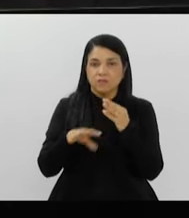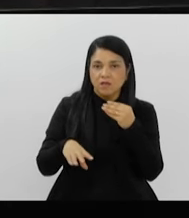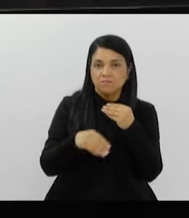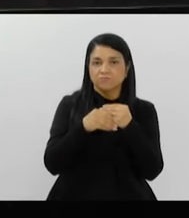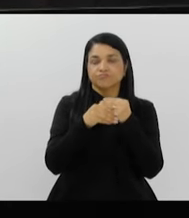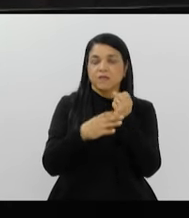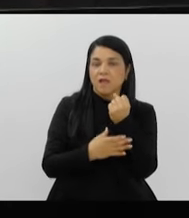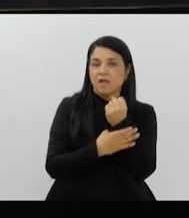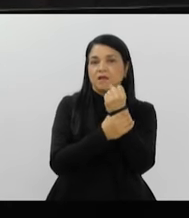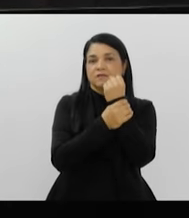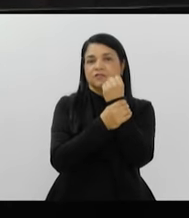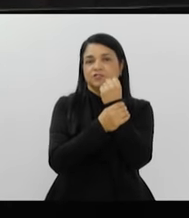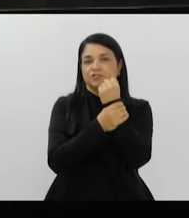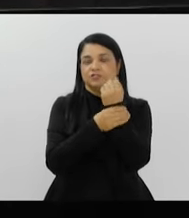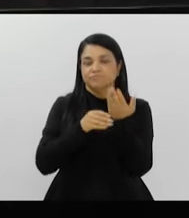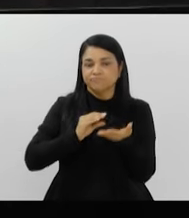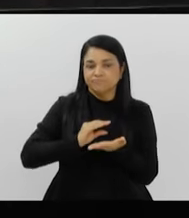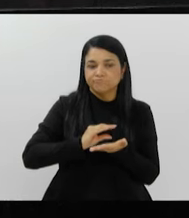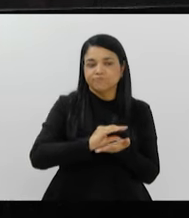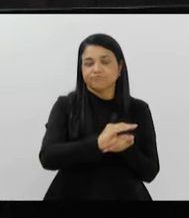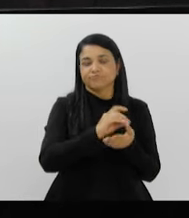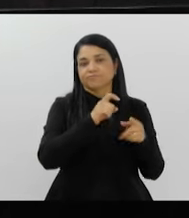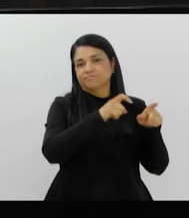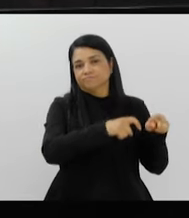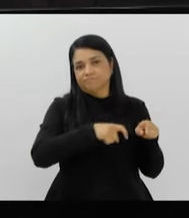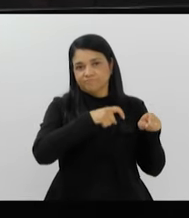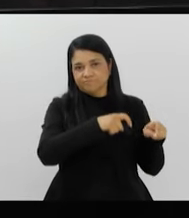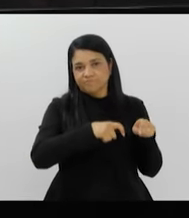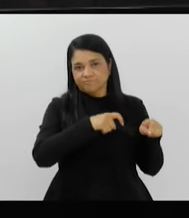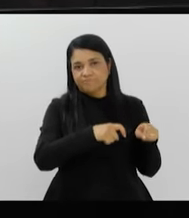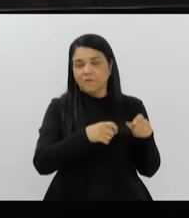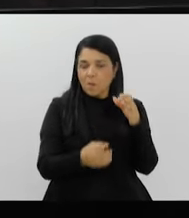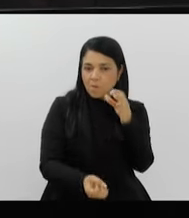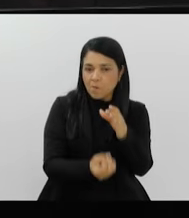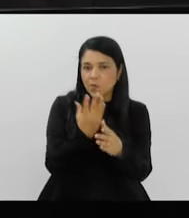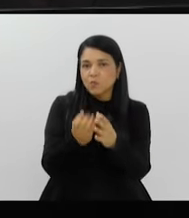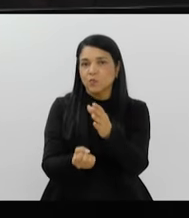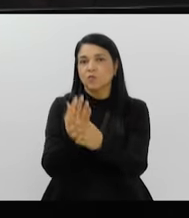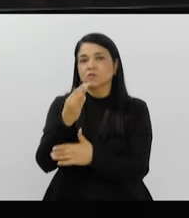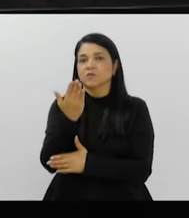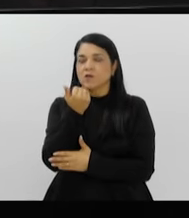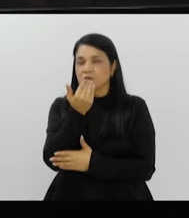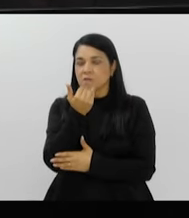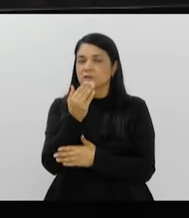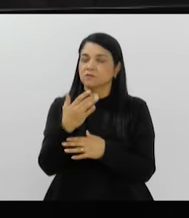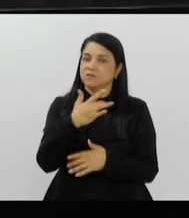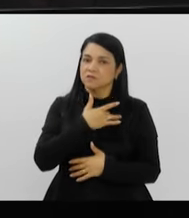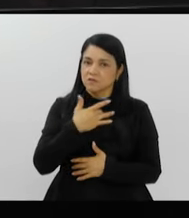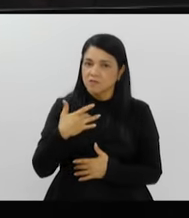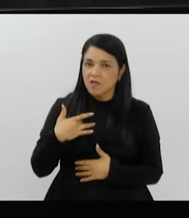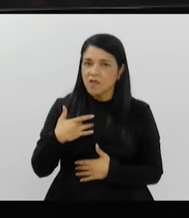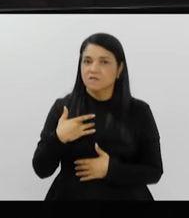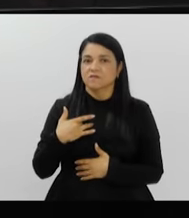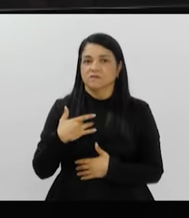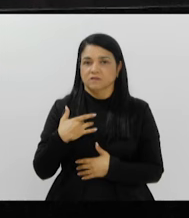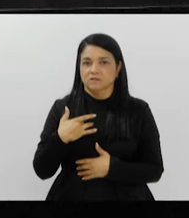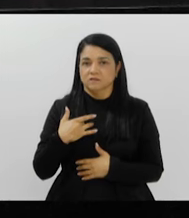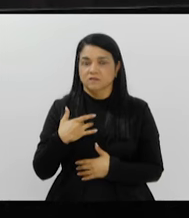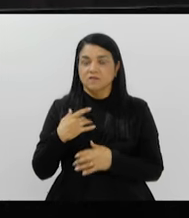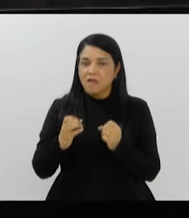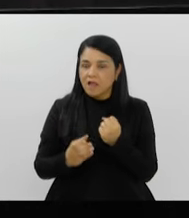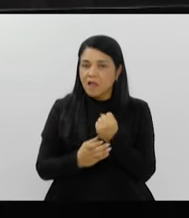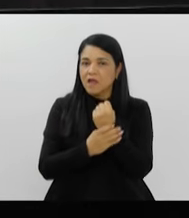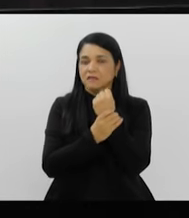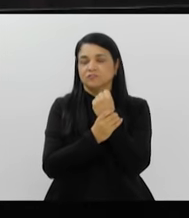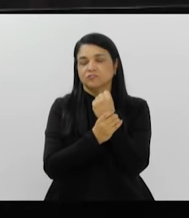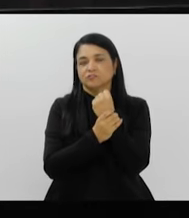e garantir recursos para que nós tenhamos produção de alimentos, alimentos saudáveis e, com isso, a garantia